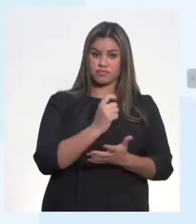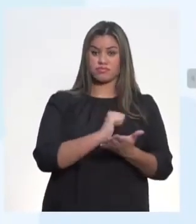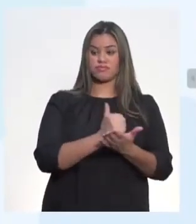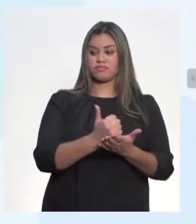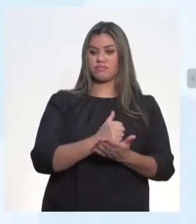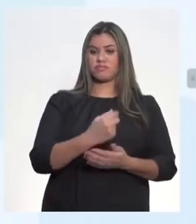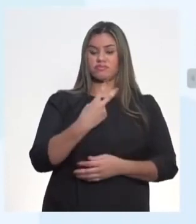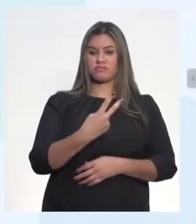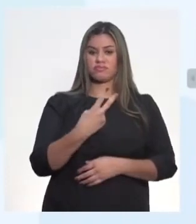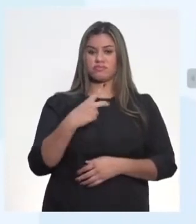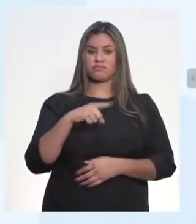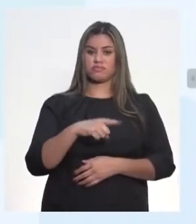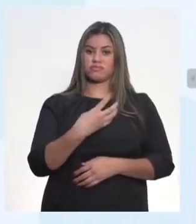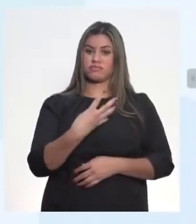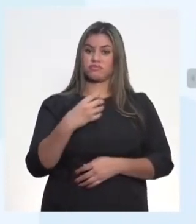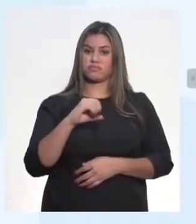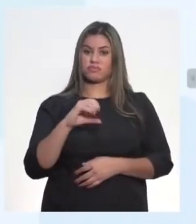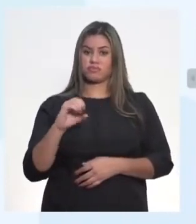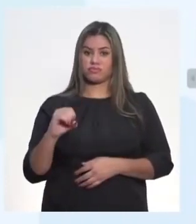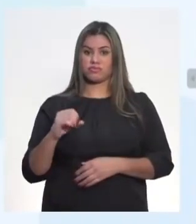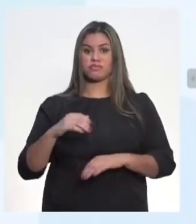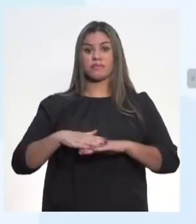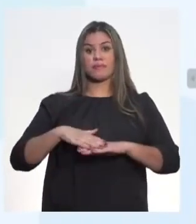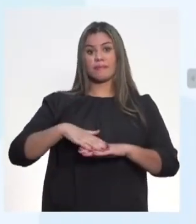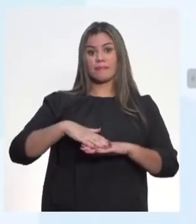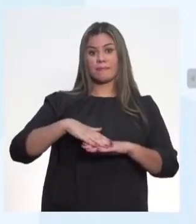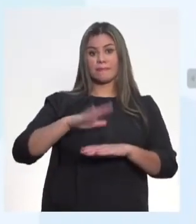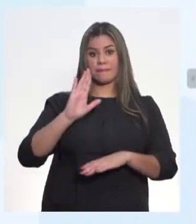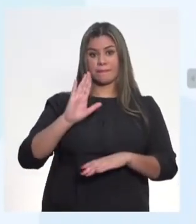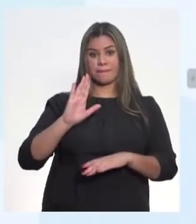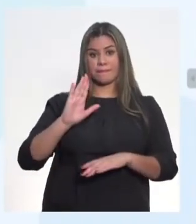o preço dele, mais